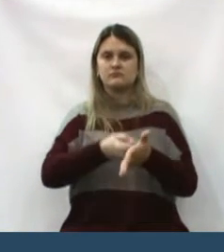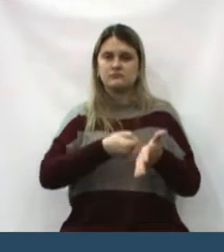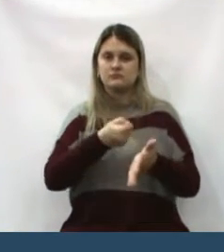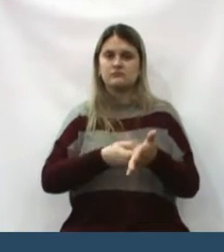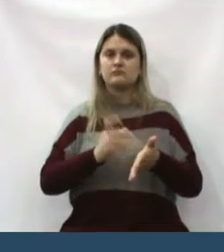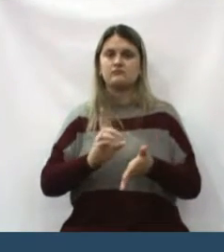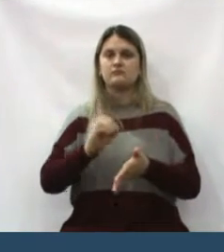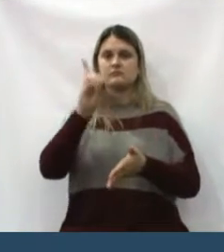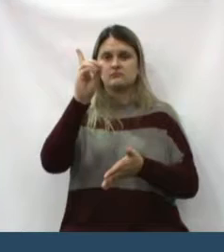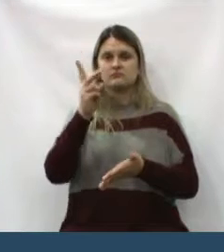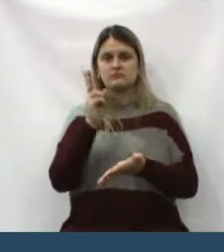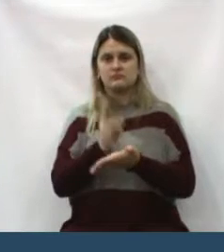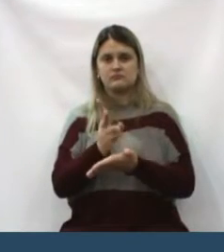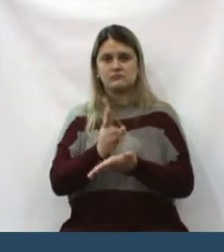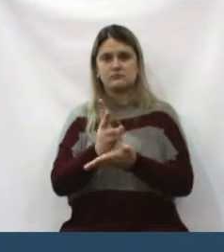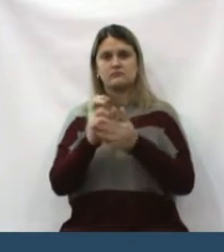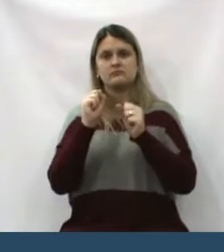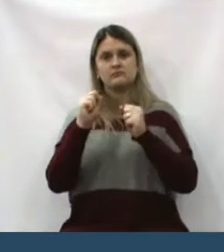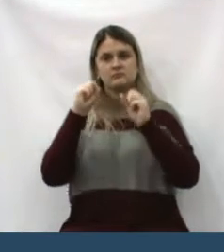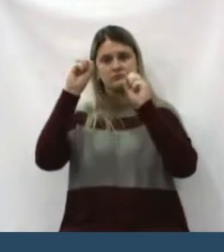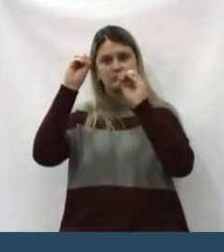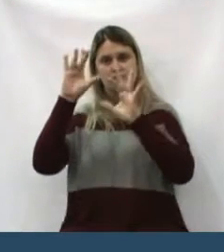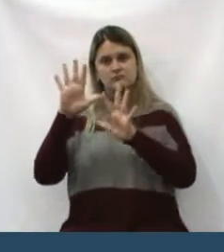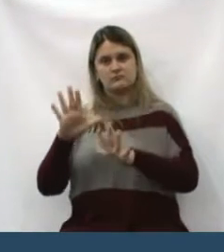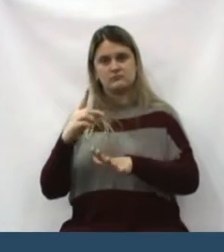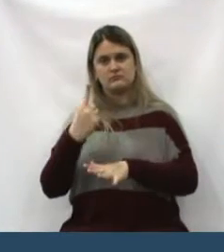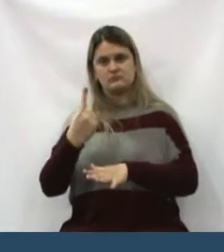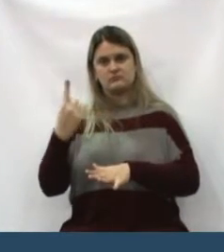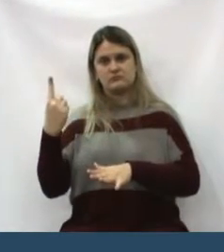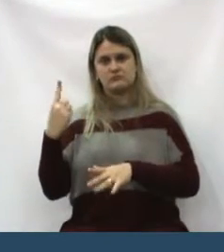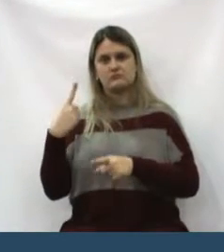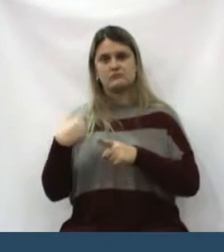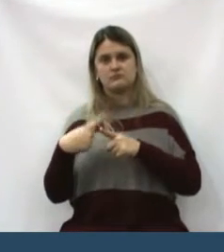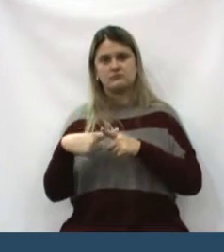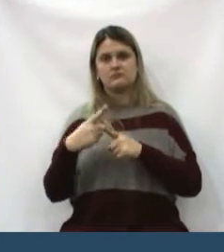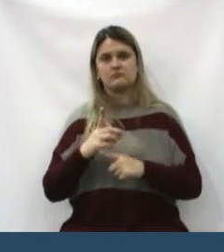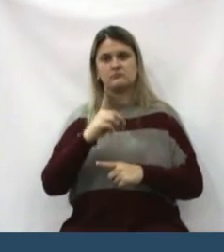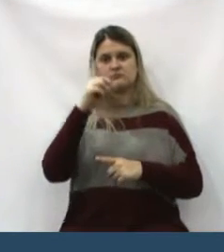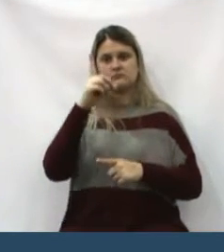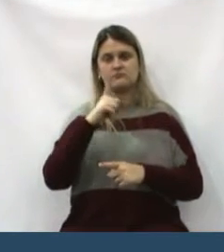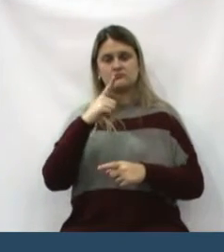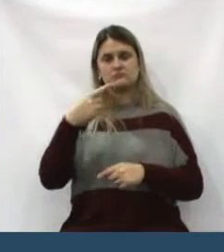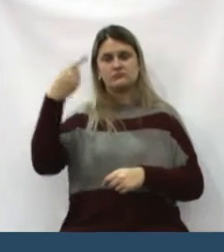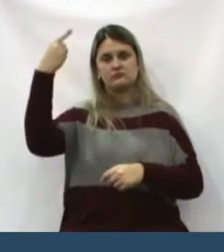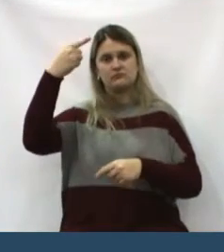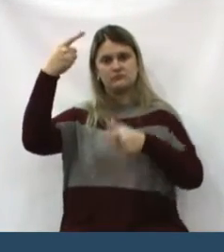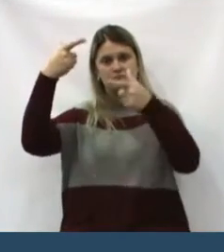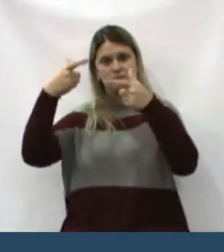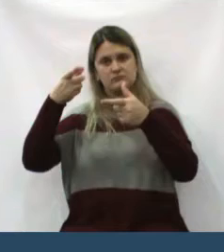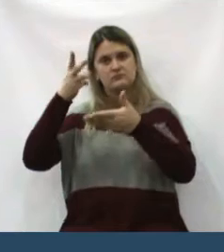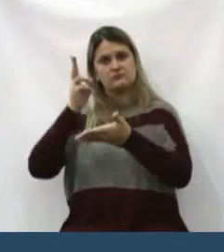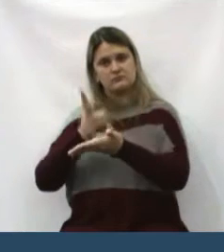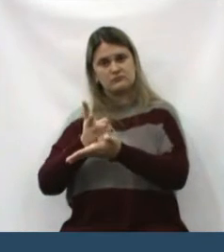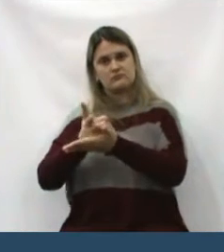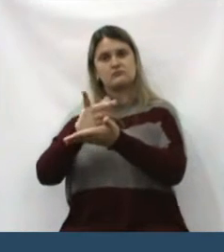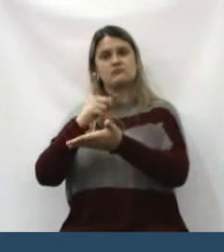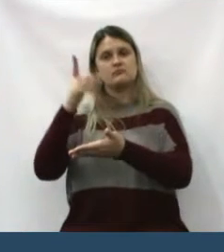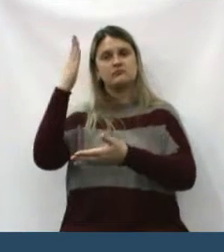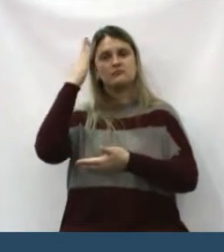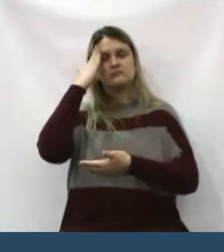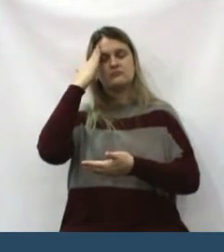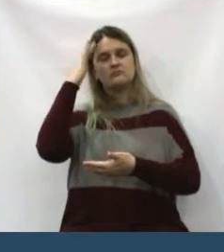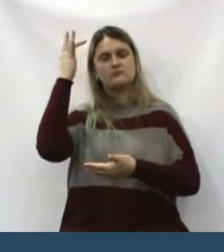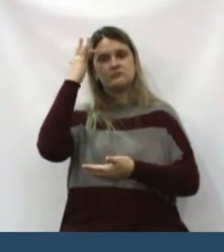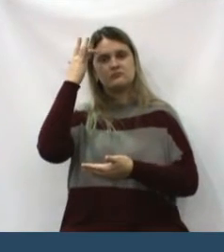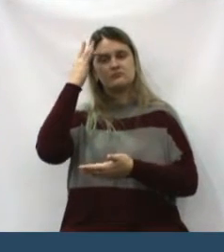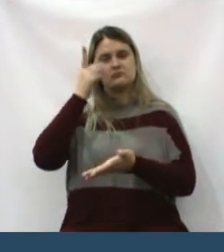nessa luta, e que Deus sempre possa abençoar a cada um. Porque quando Deus está em primeiro lugar, com certeza a